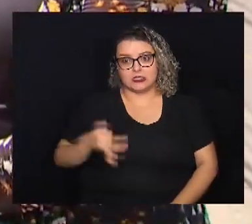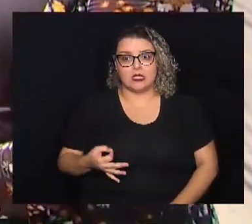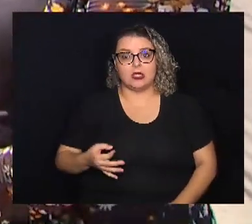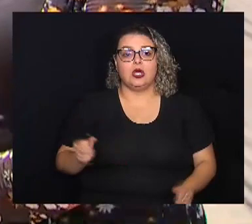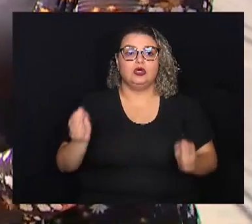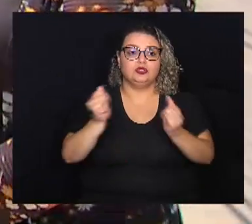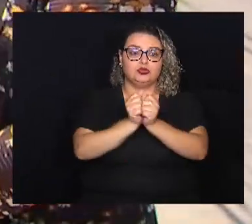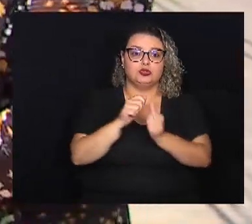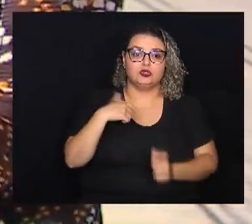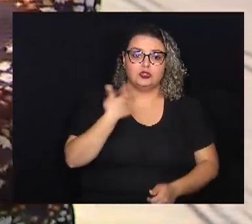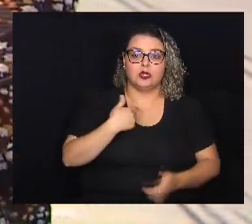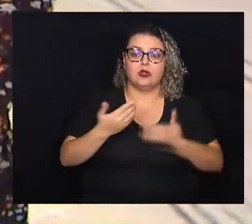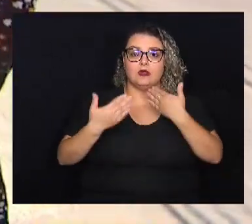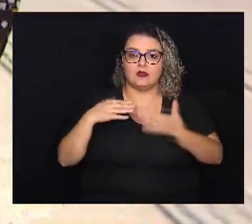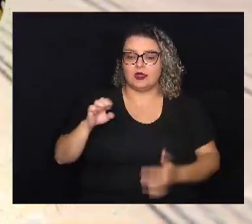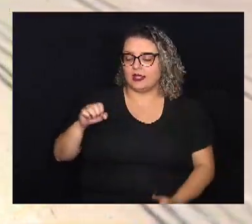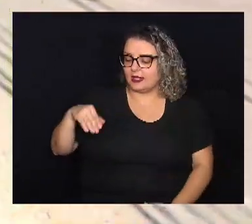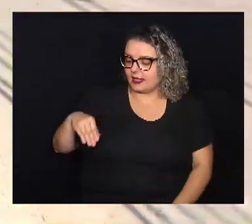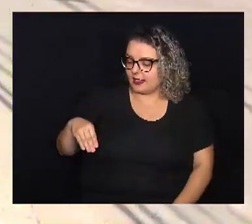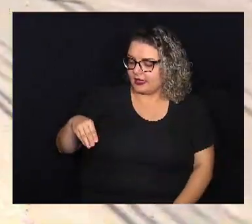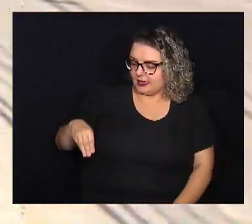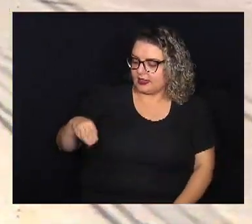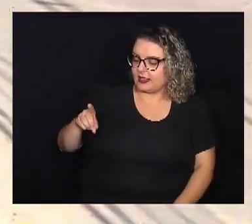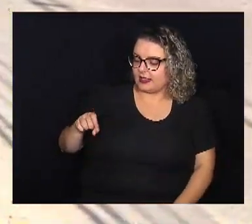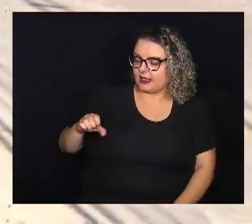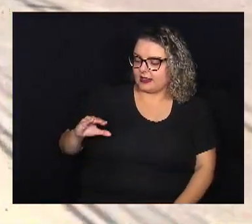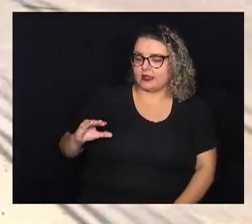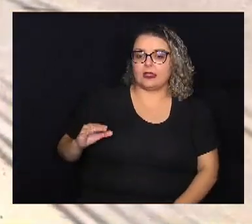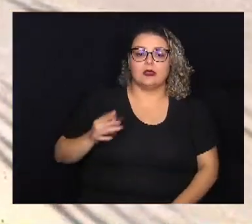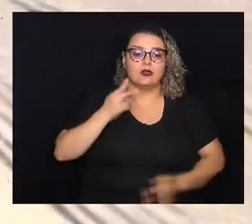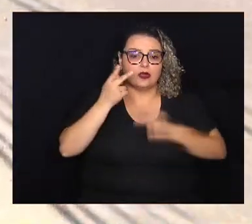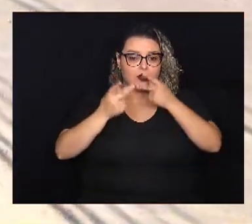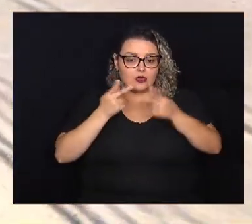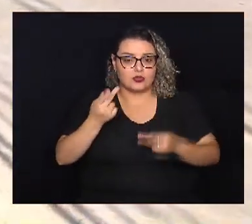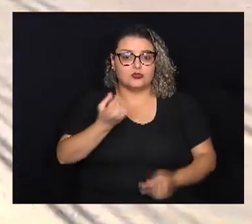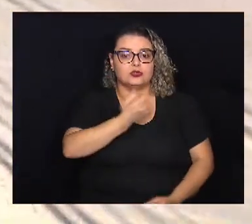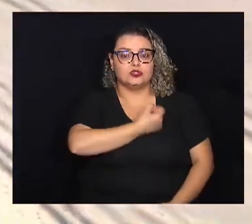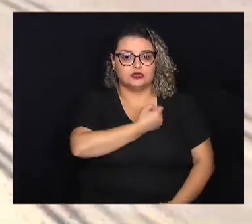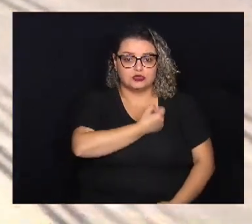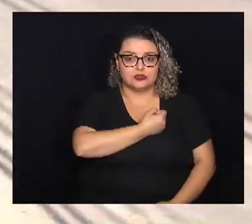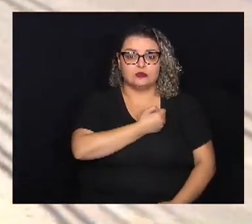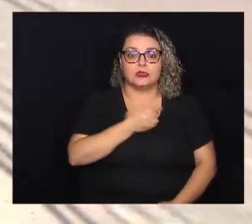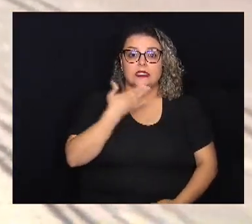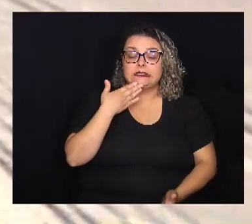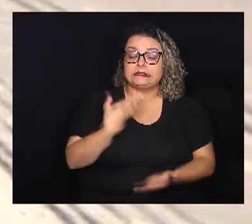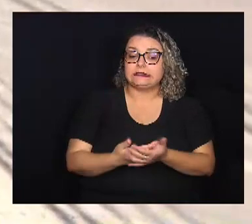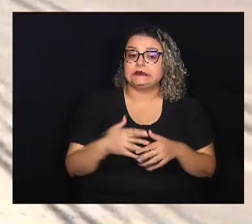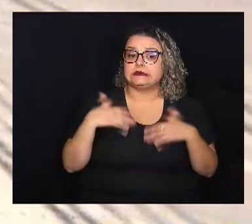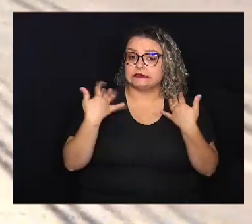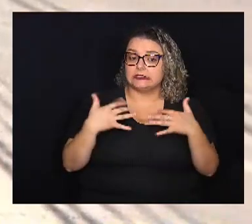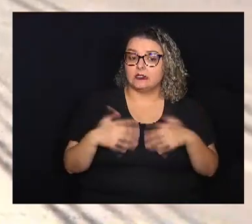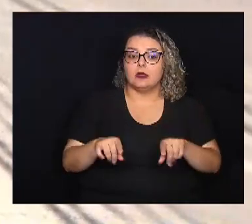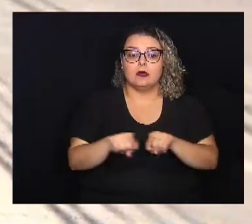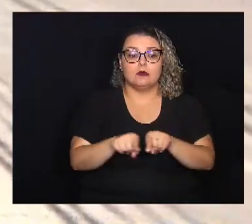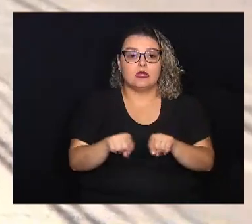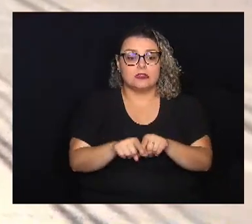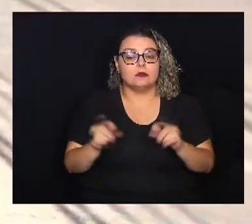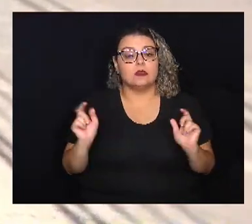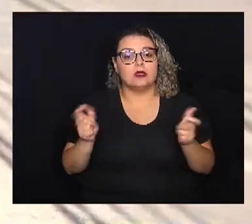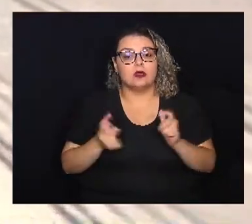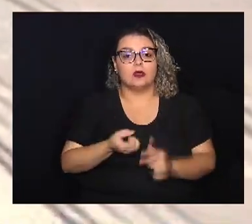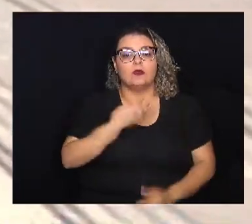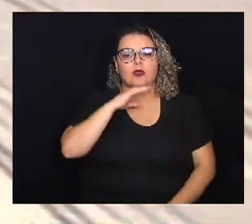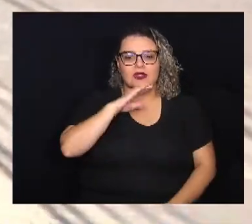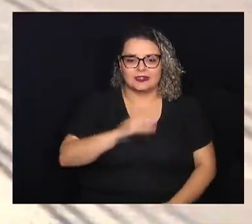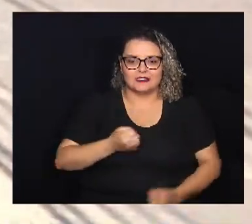gente, vai falar, ela é da INDEC, né, vai falar sobre os números que tem assustado, mas que também tem diminuído. Boa tarde,